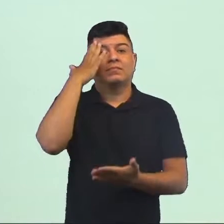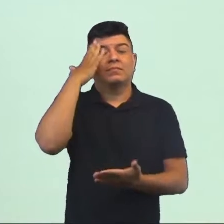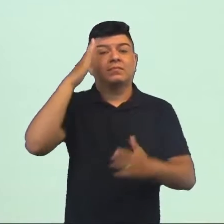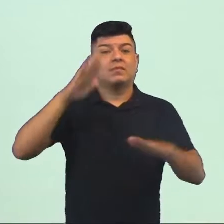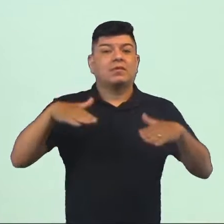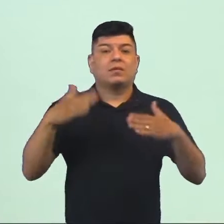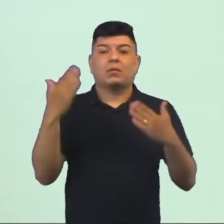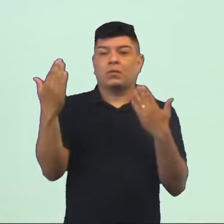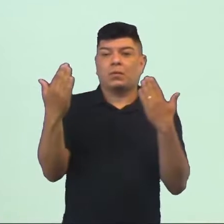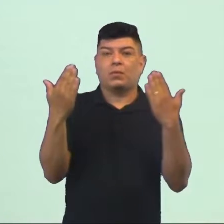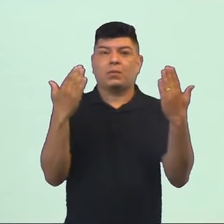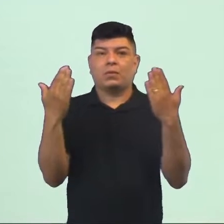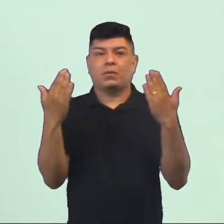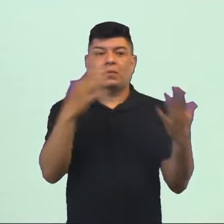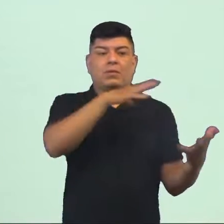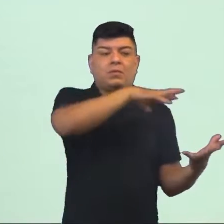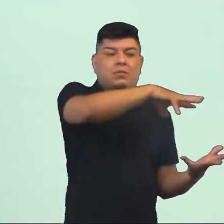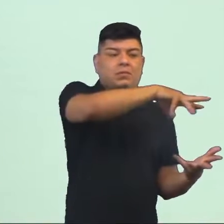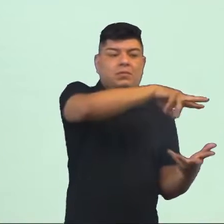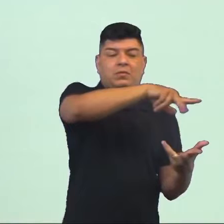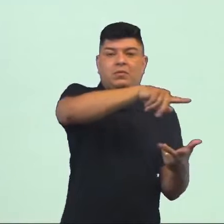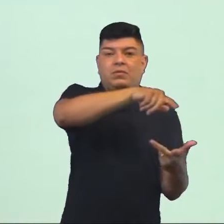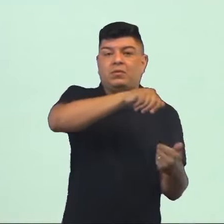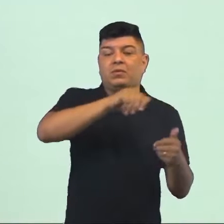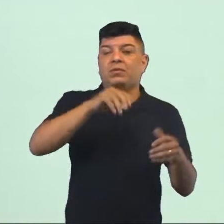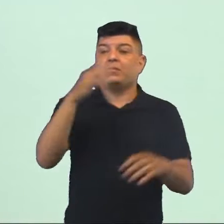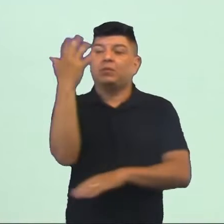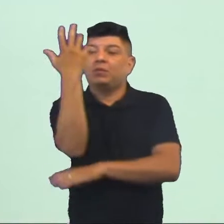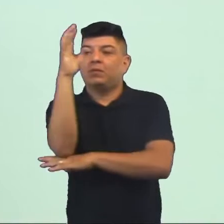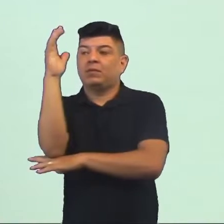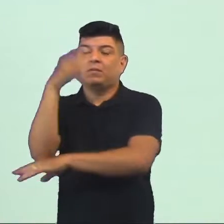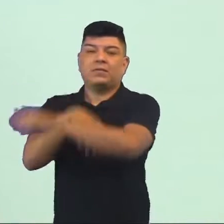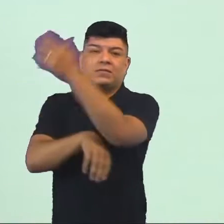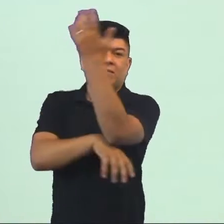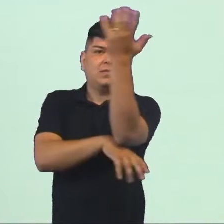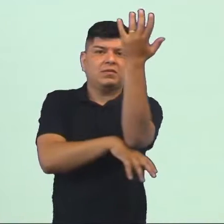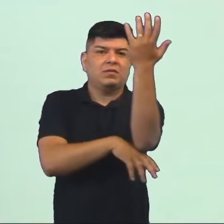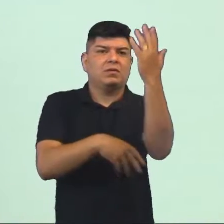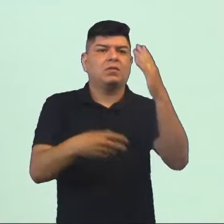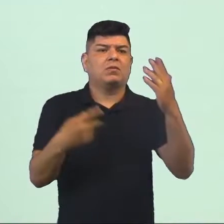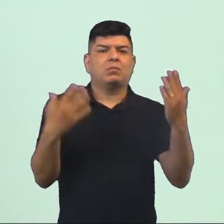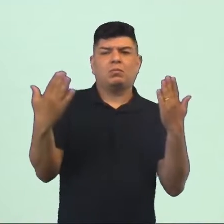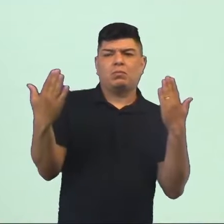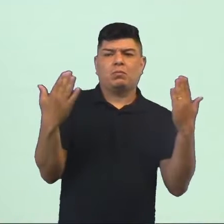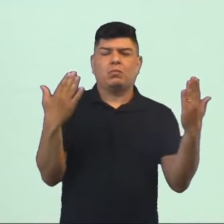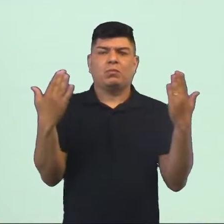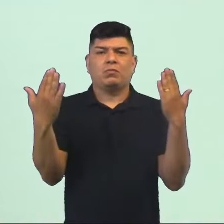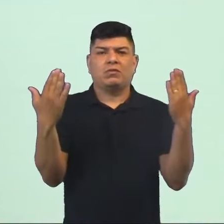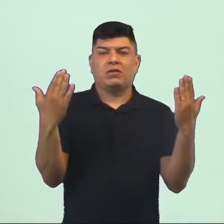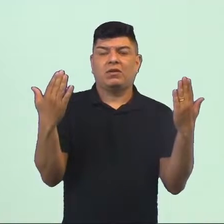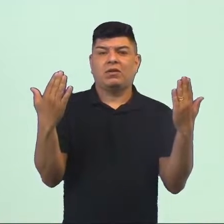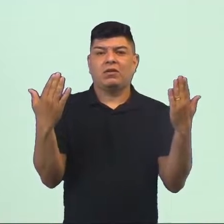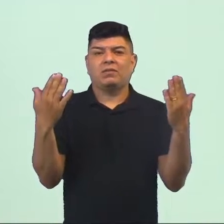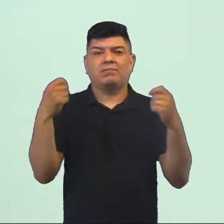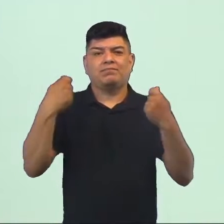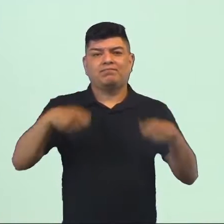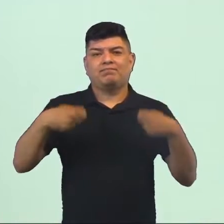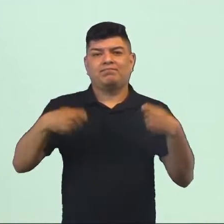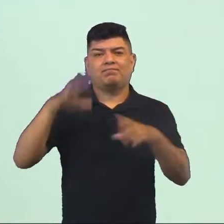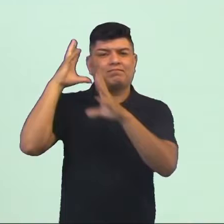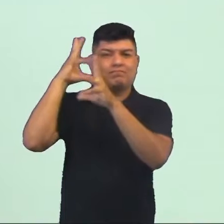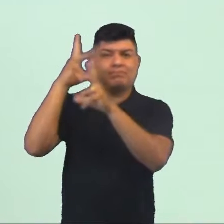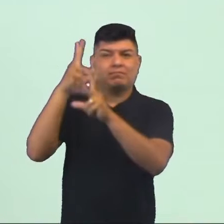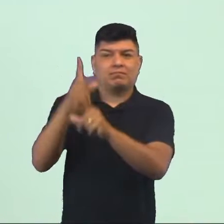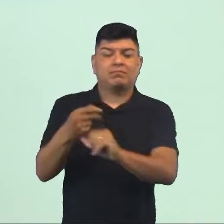a relação entre globalização e meio ambiente. O que tem a ver uma coisa com a outra? Você vai ter que recapitular um pouquinho o que